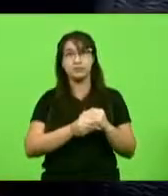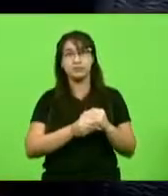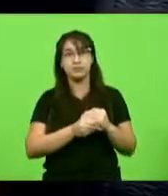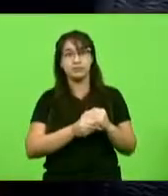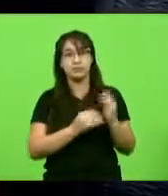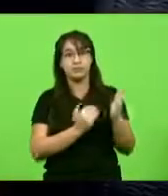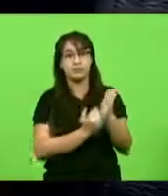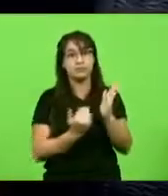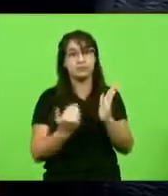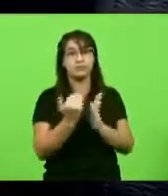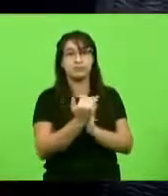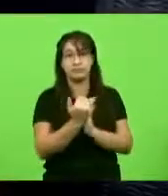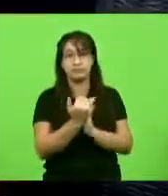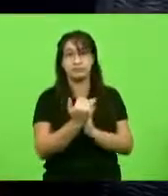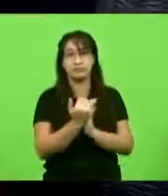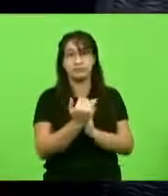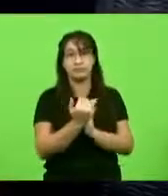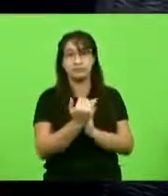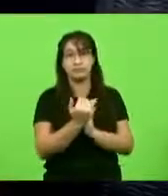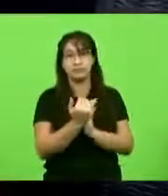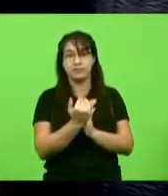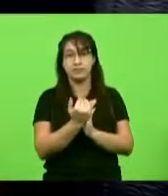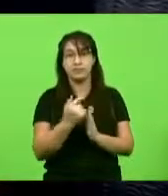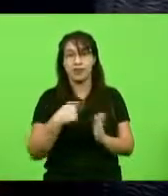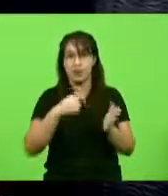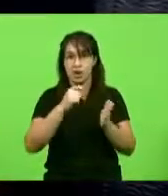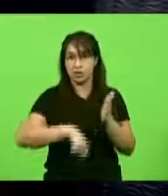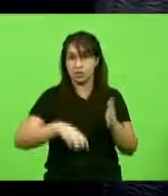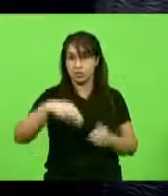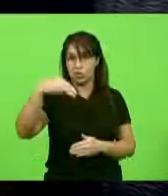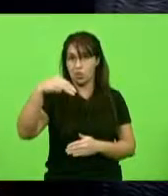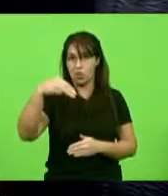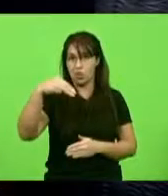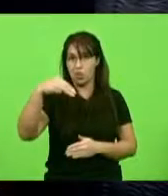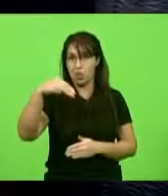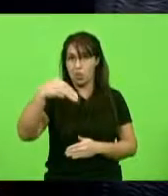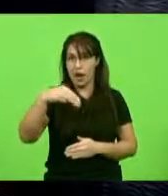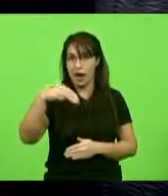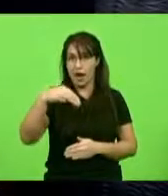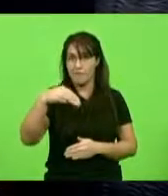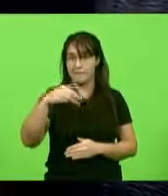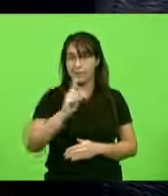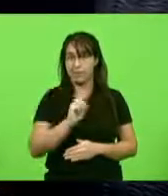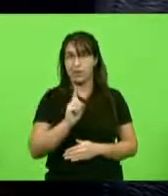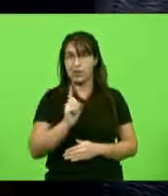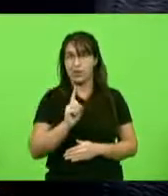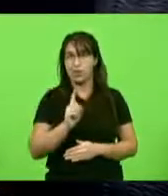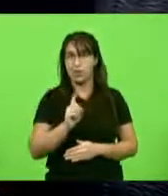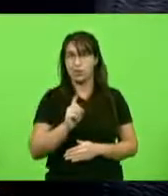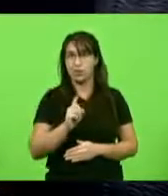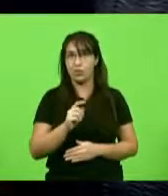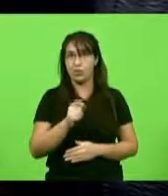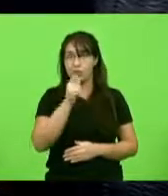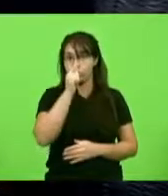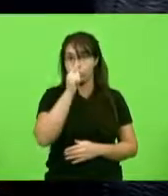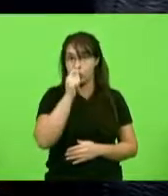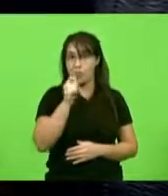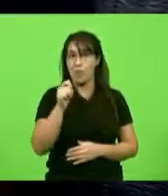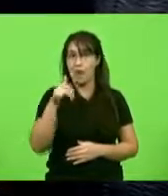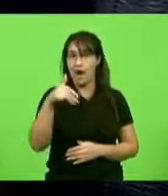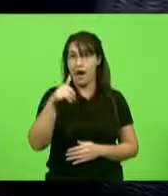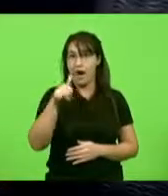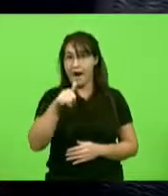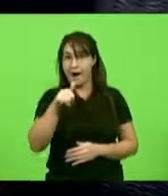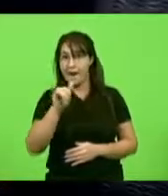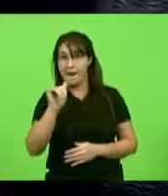aditiva, eu não assino a mim com M, ô Silvio. Quando está o João a mim, eu sempre fico com está o M de a mim, lá